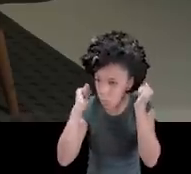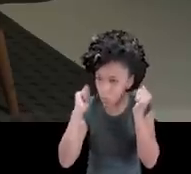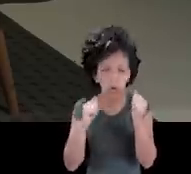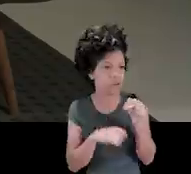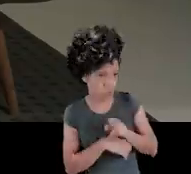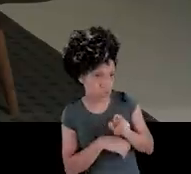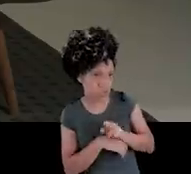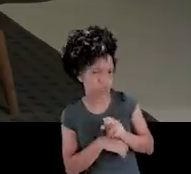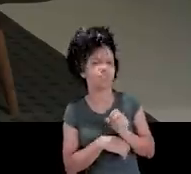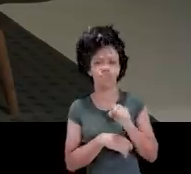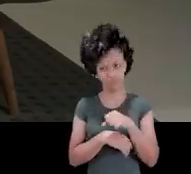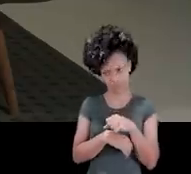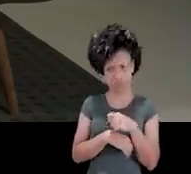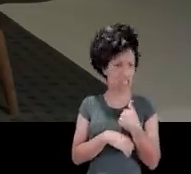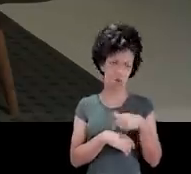Usa?